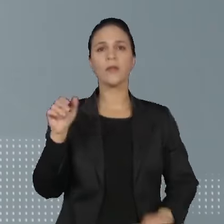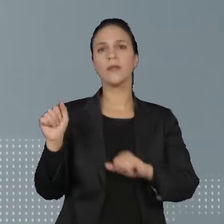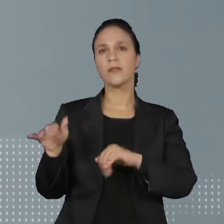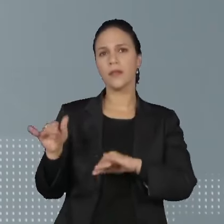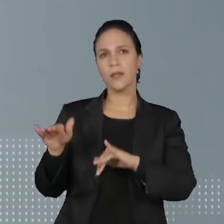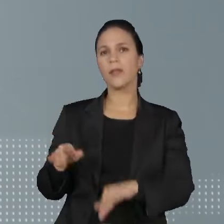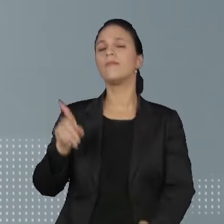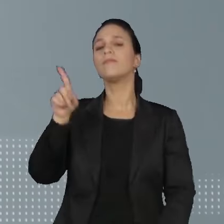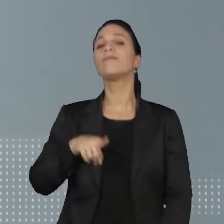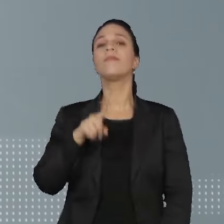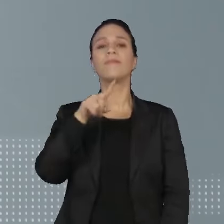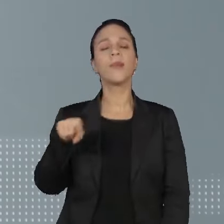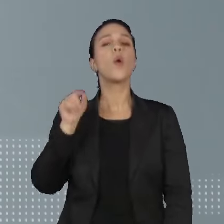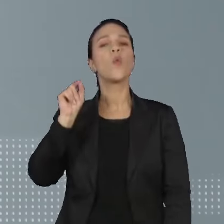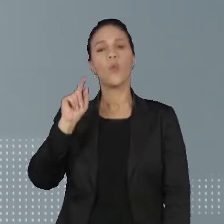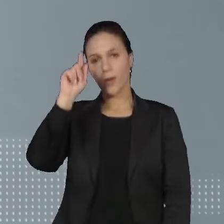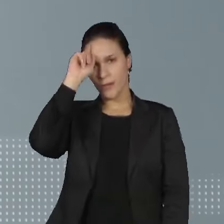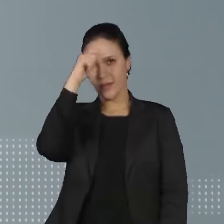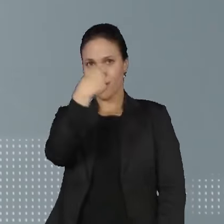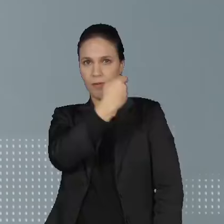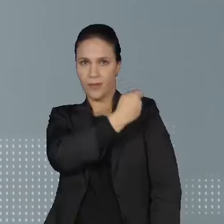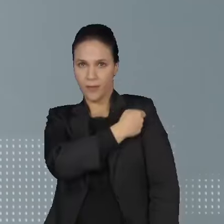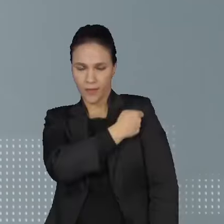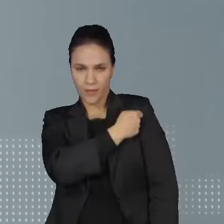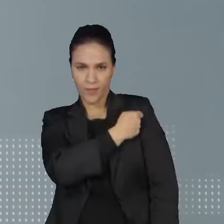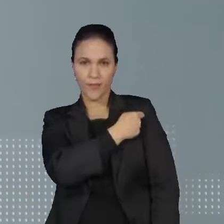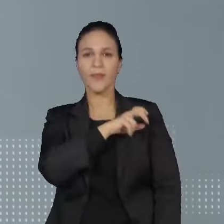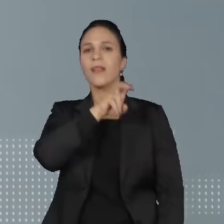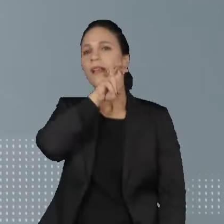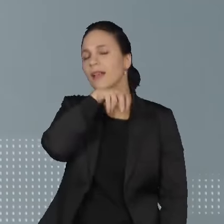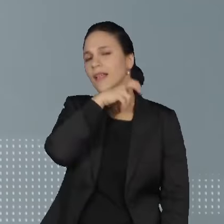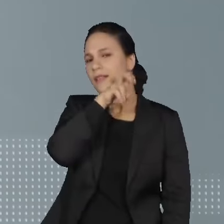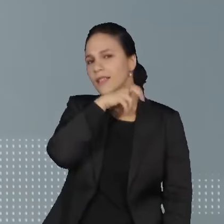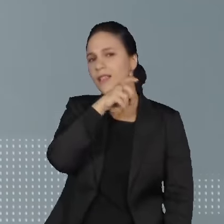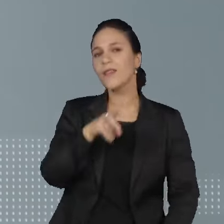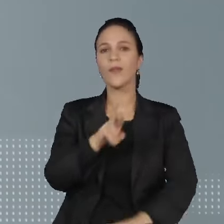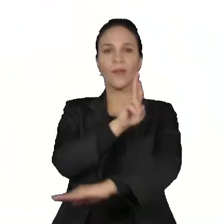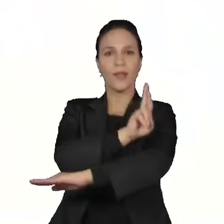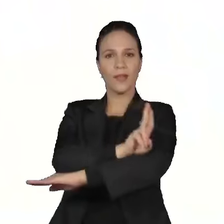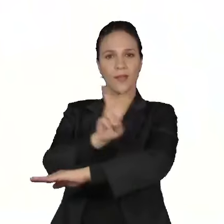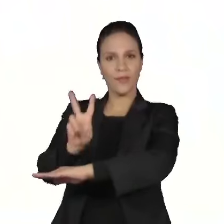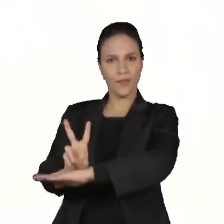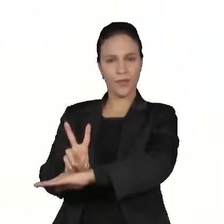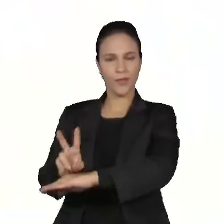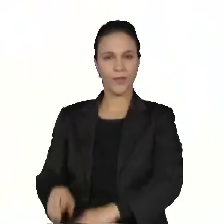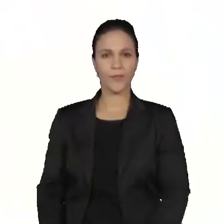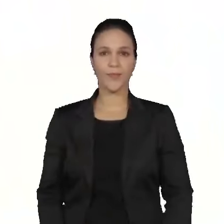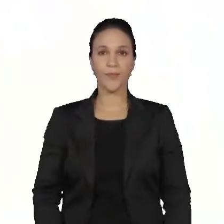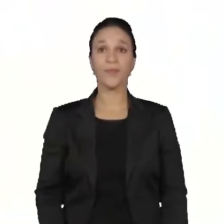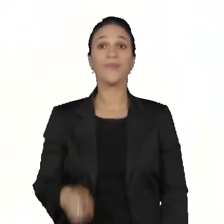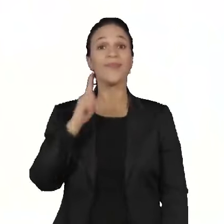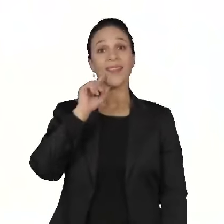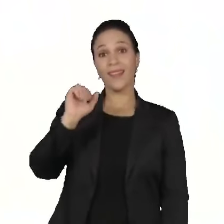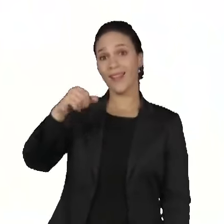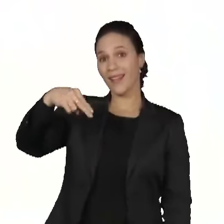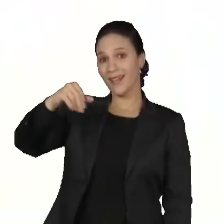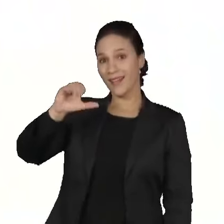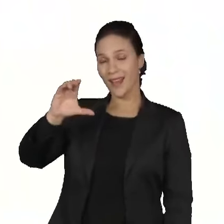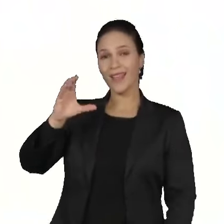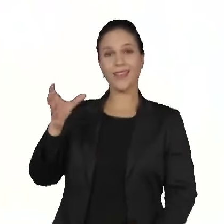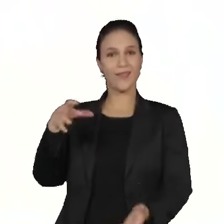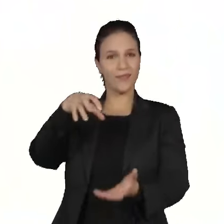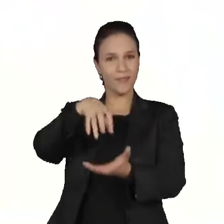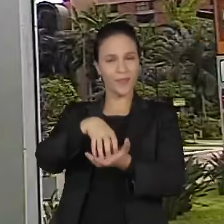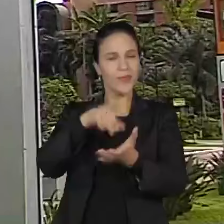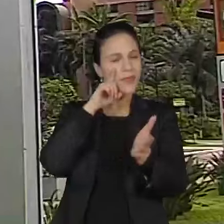interrompidas as saídas para São José do Rio Preto Cascavel e Rio Verde a ANAC Agência Nacional de